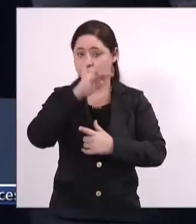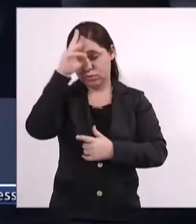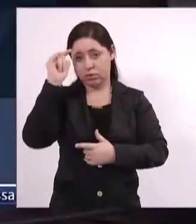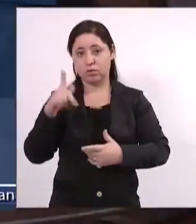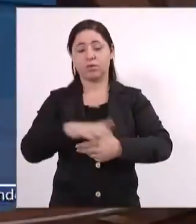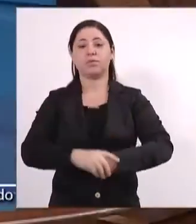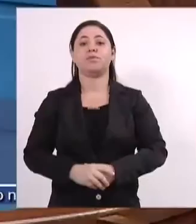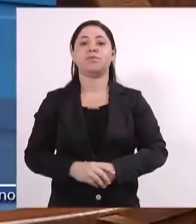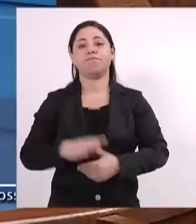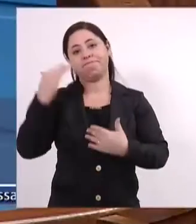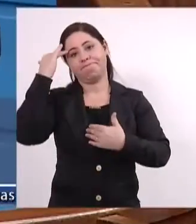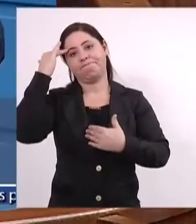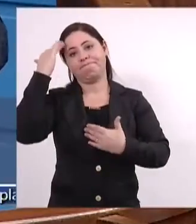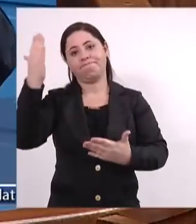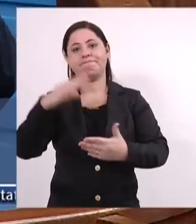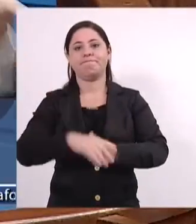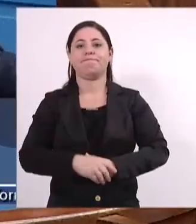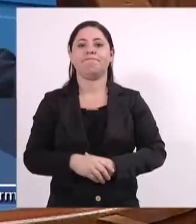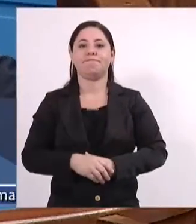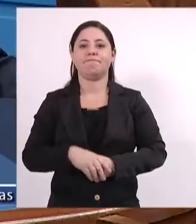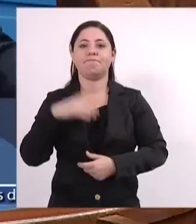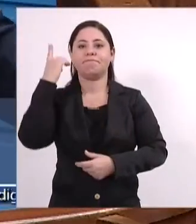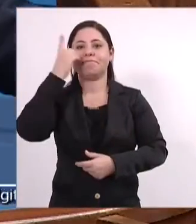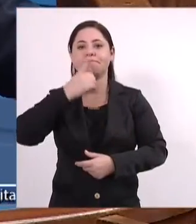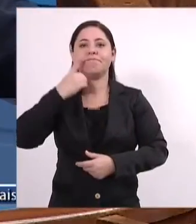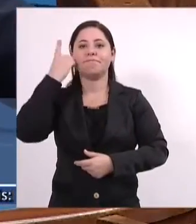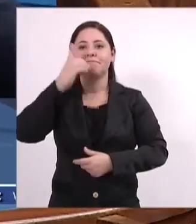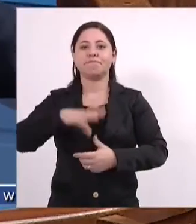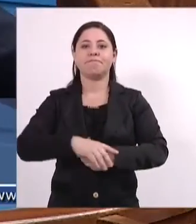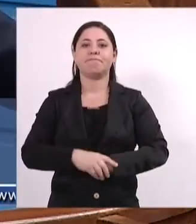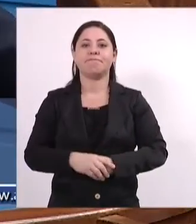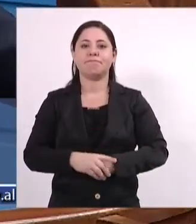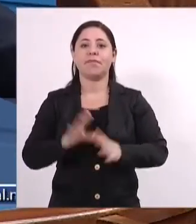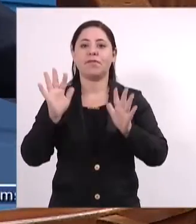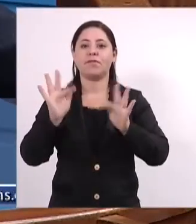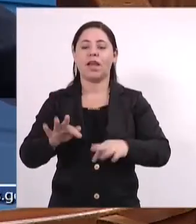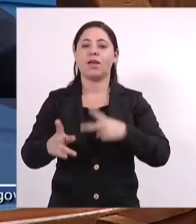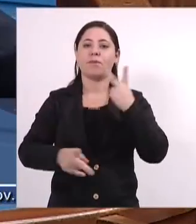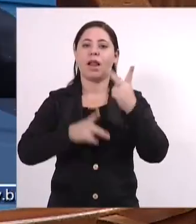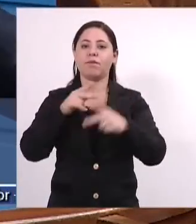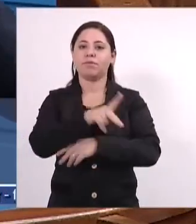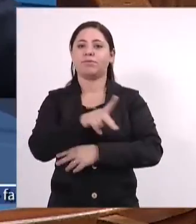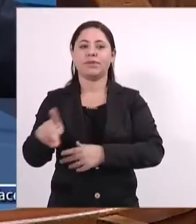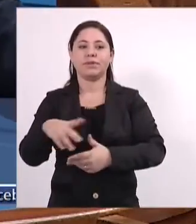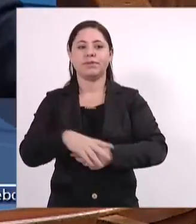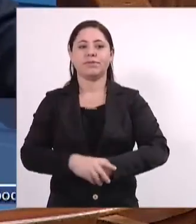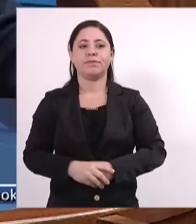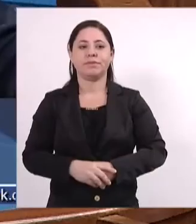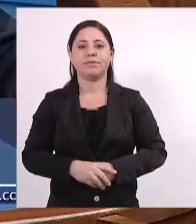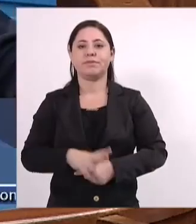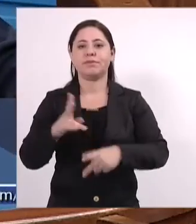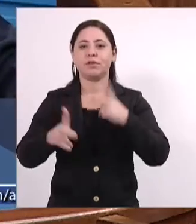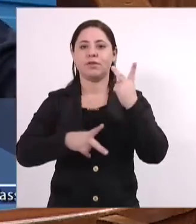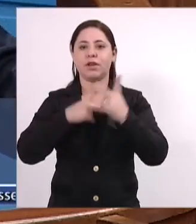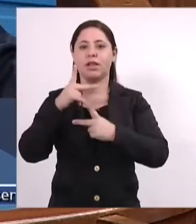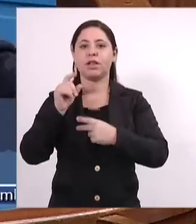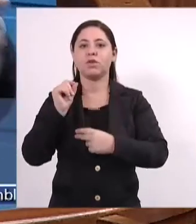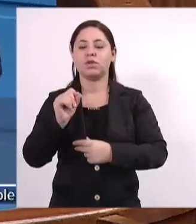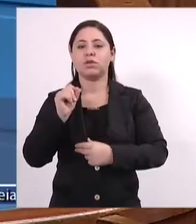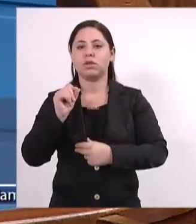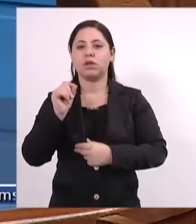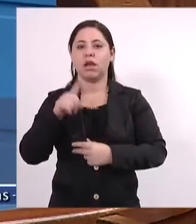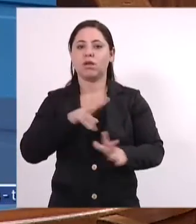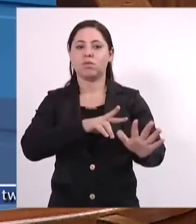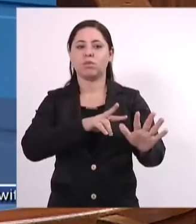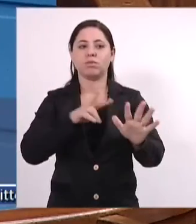abraço. Obrigado, nobre deputado. Encerro minhas palavras, senhor presidente, dizendo que essa foi uma